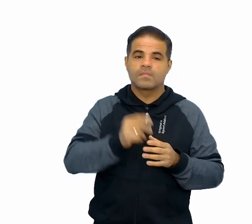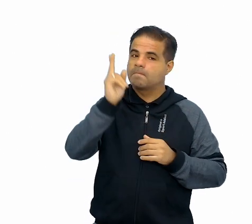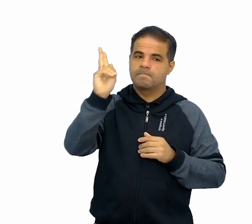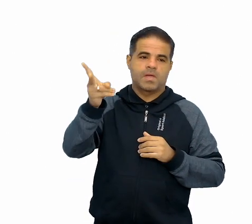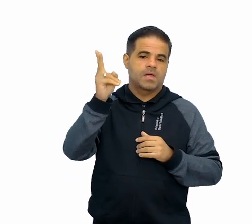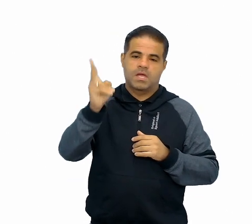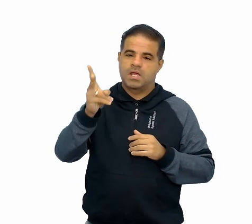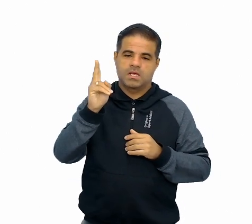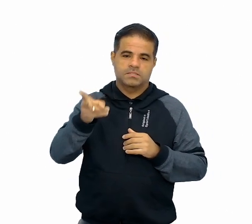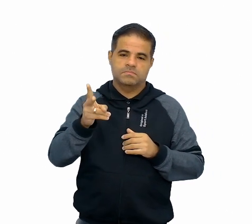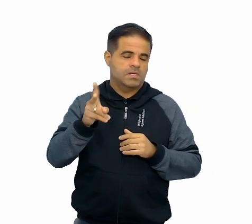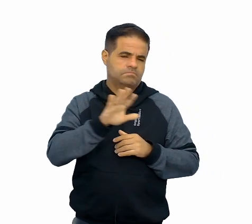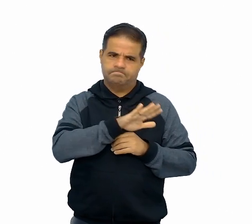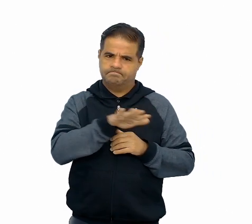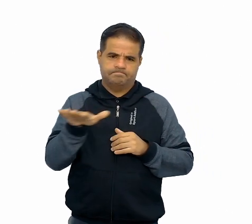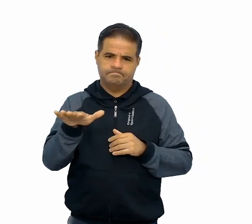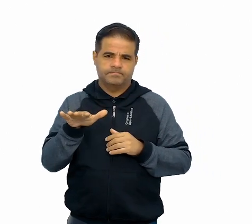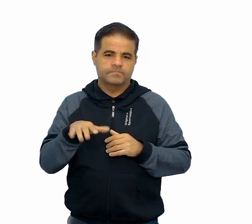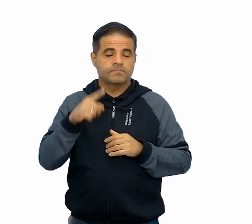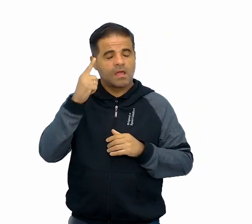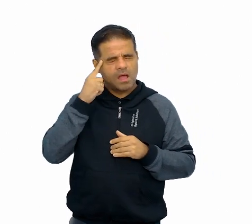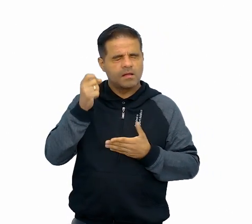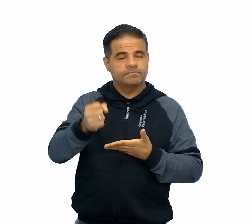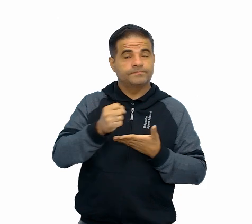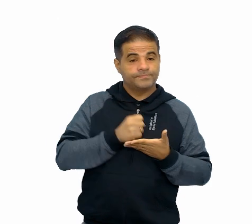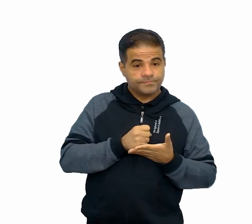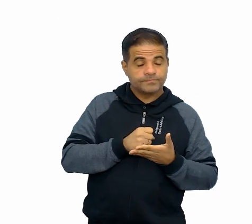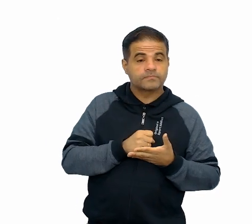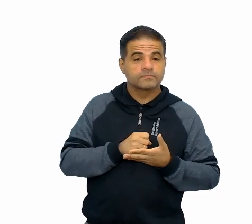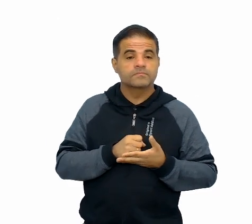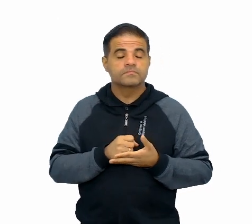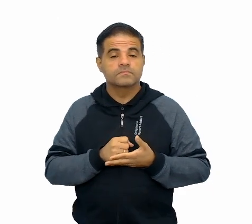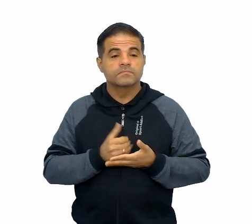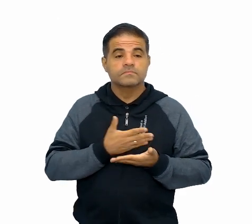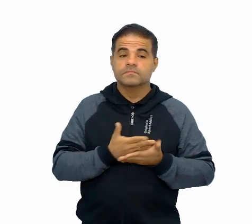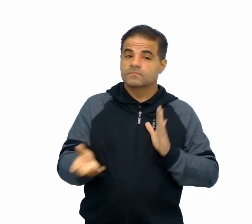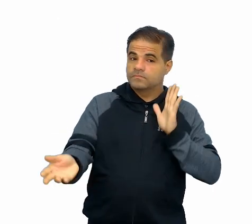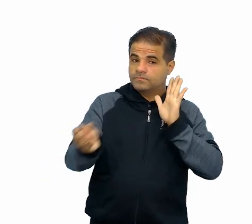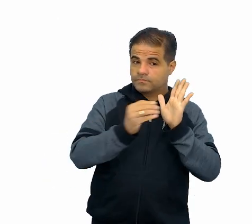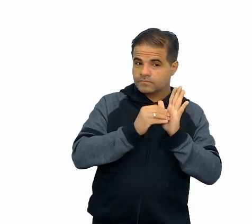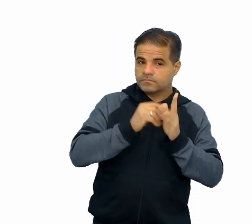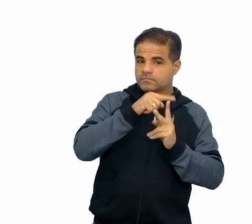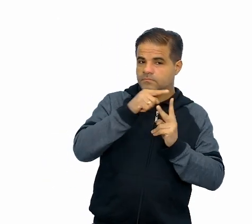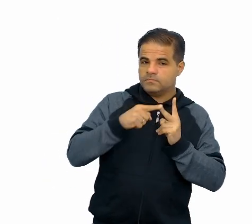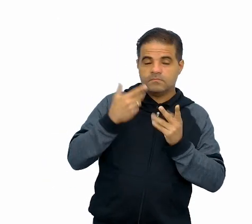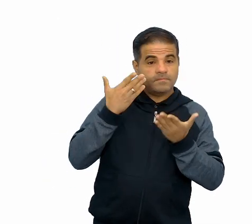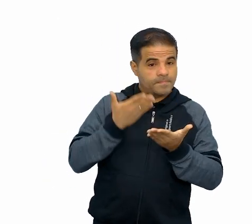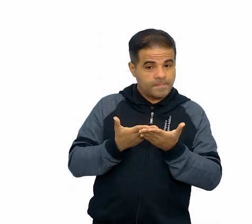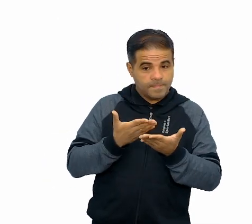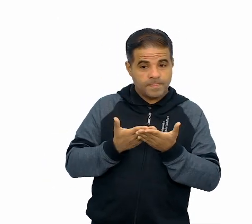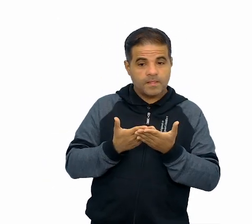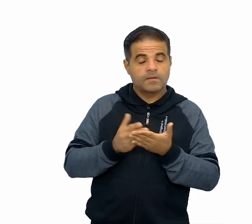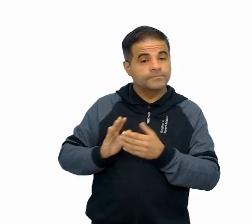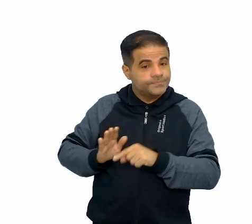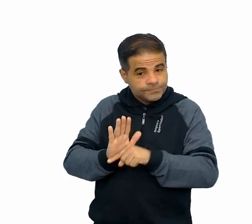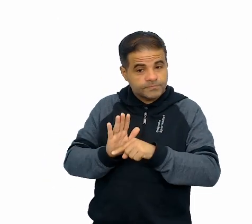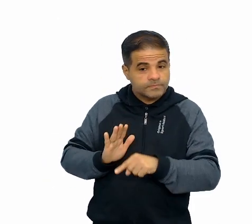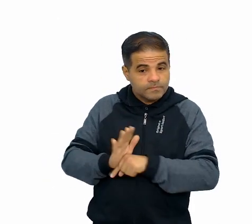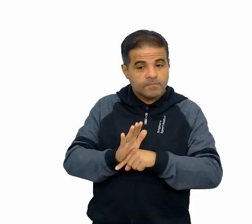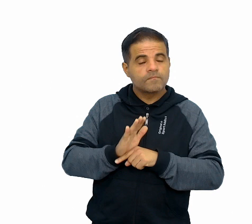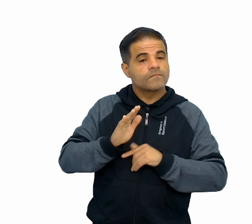mesmas, por isso nós trouxemos para o destaque essas duas aulas, né? Então, elas favorecem,